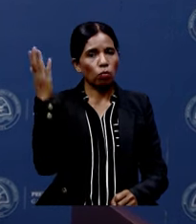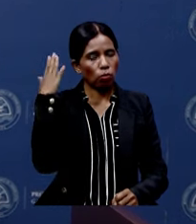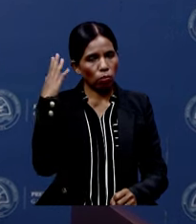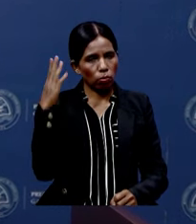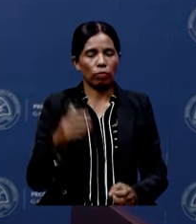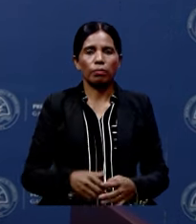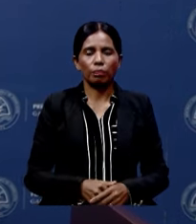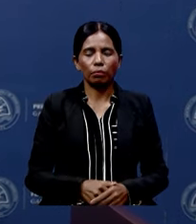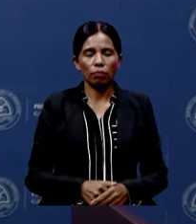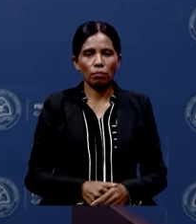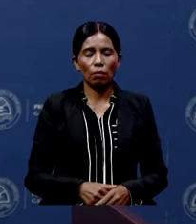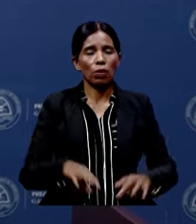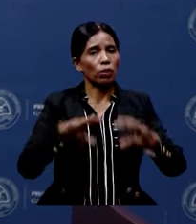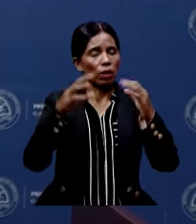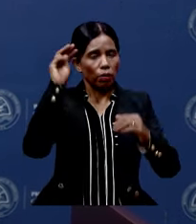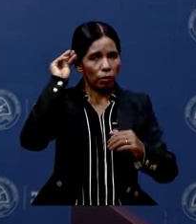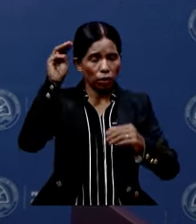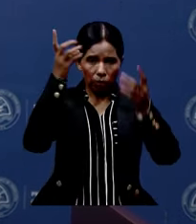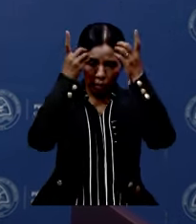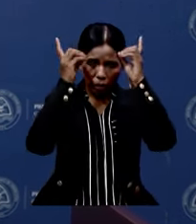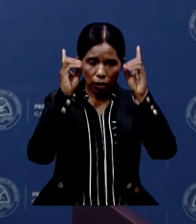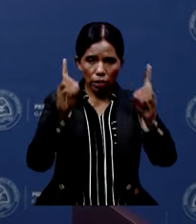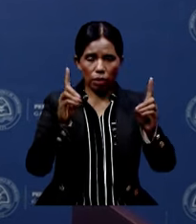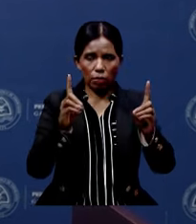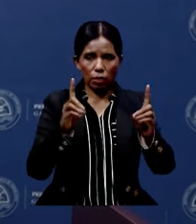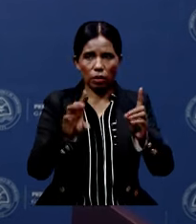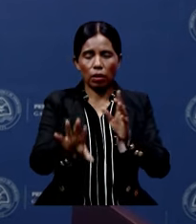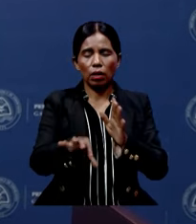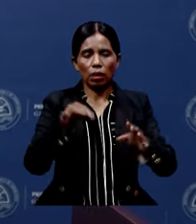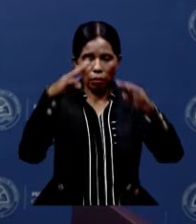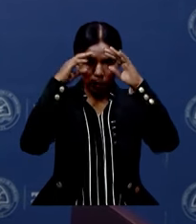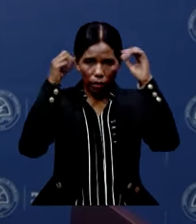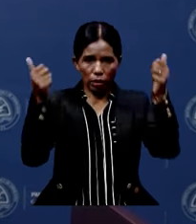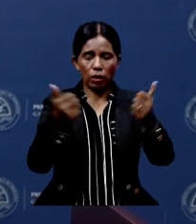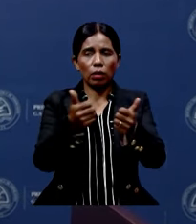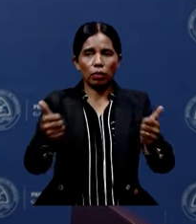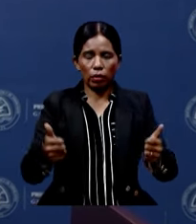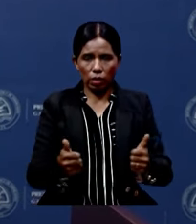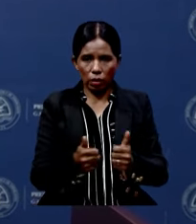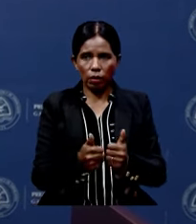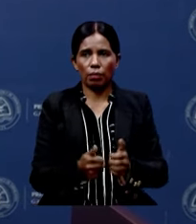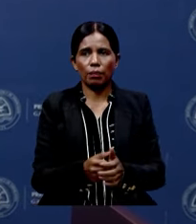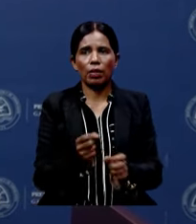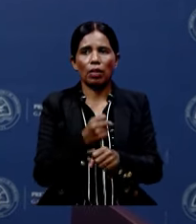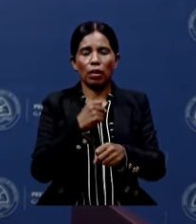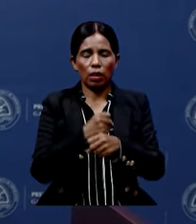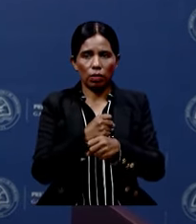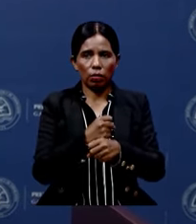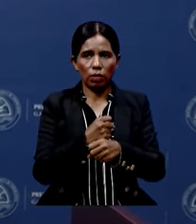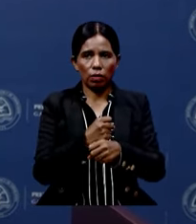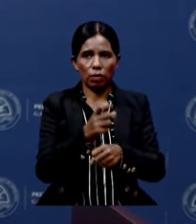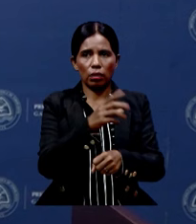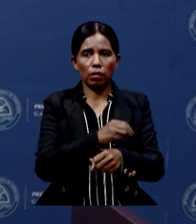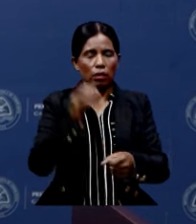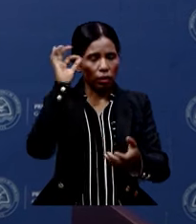Conselho de Ministros decidimos halo nomeação presidente da autoridade, né? Halamos simultâneo